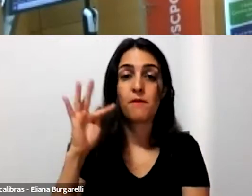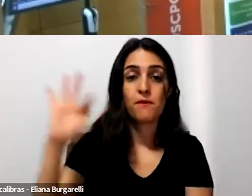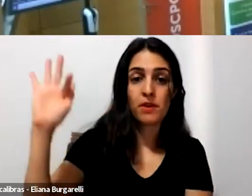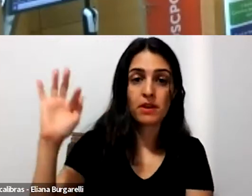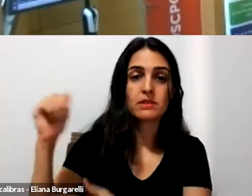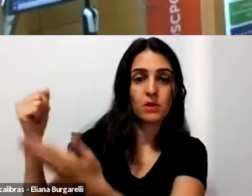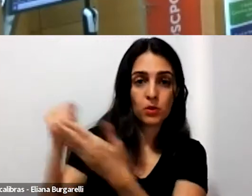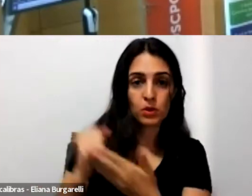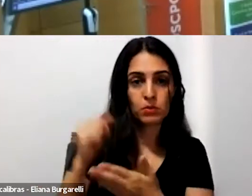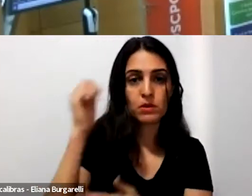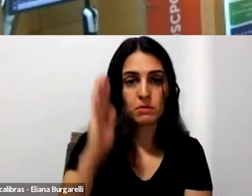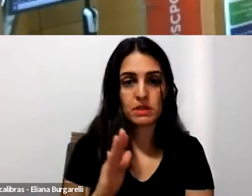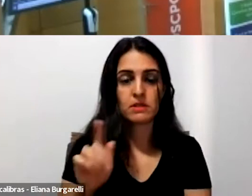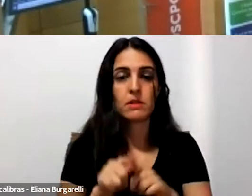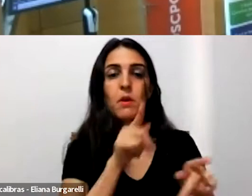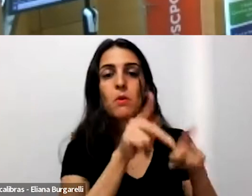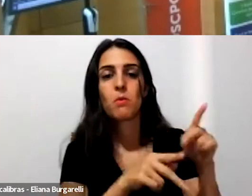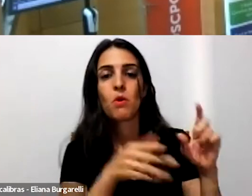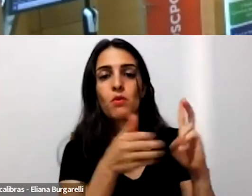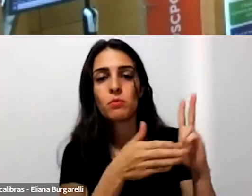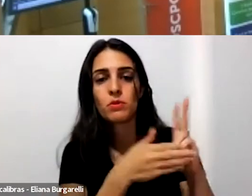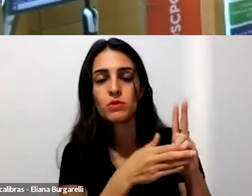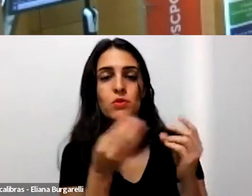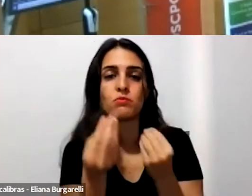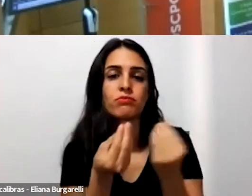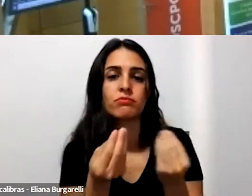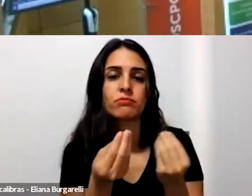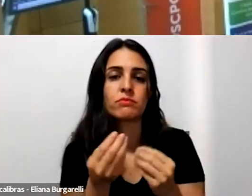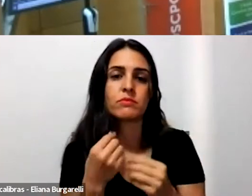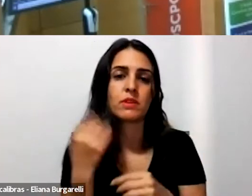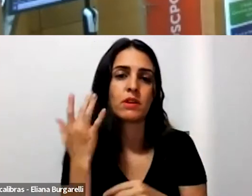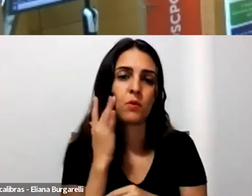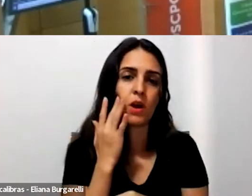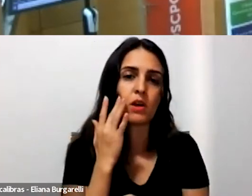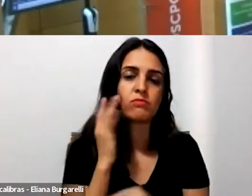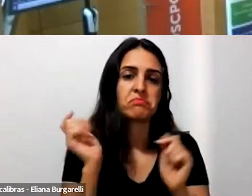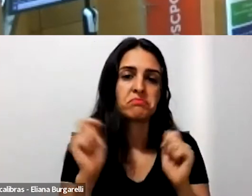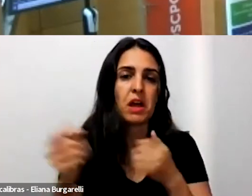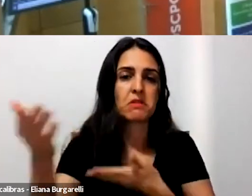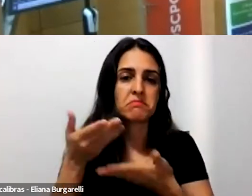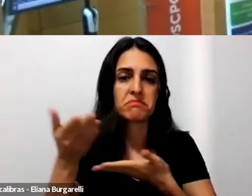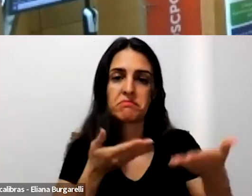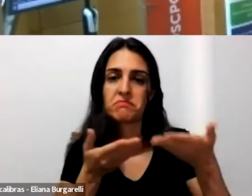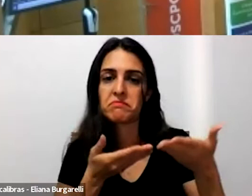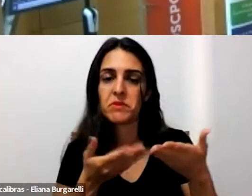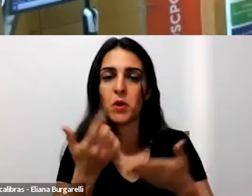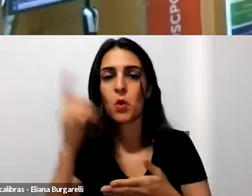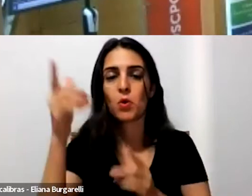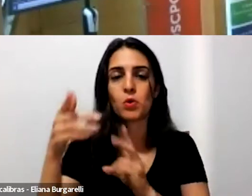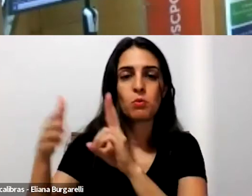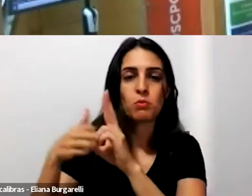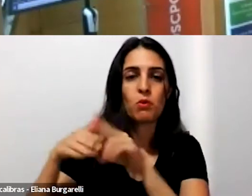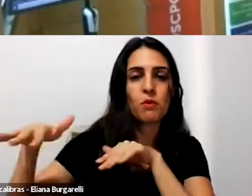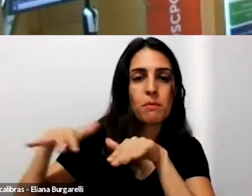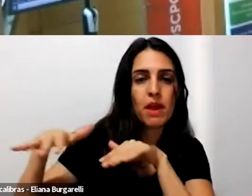opinião justamente da Ana, que está na Colômbia, talvez como a Colômbia poderia, assim, contribuir